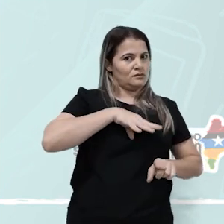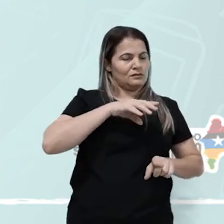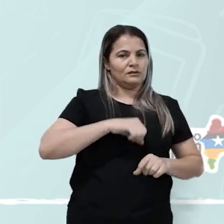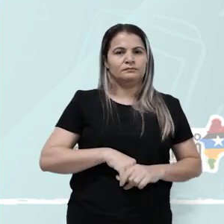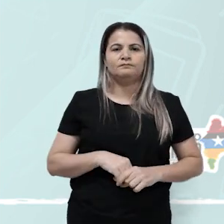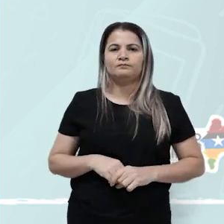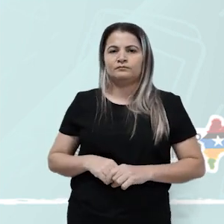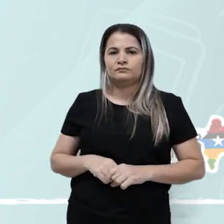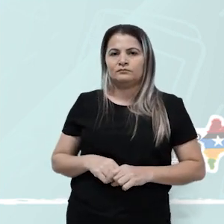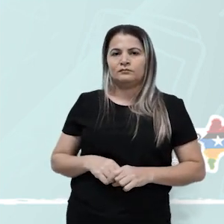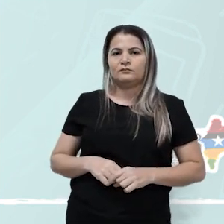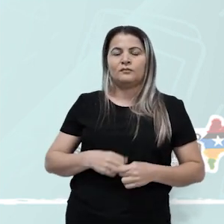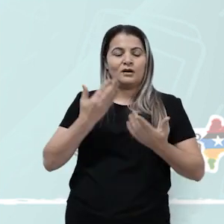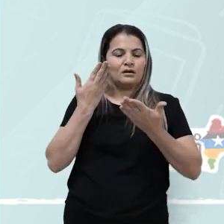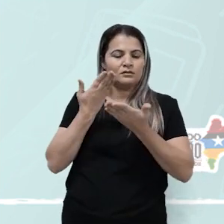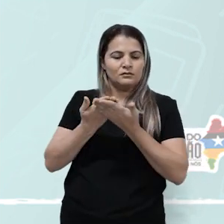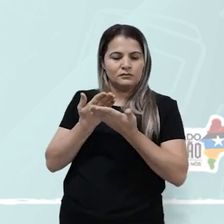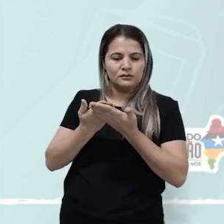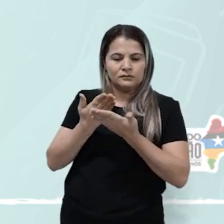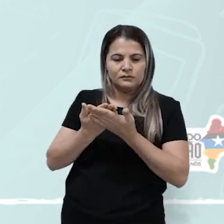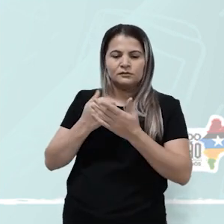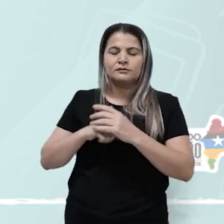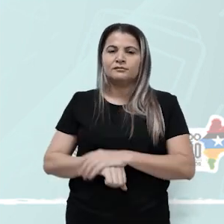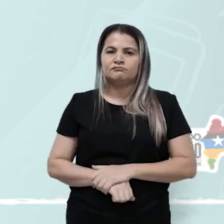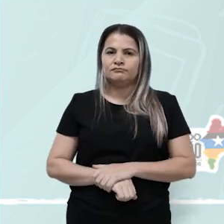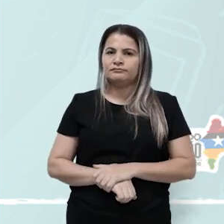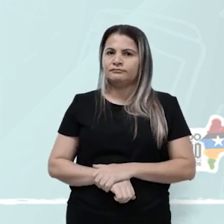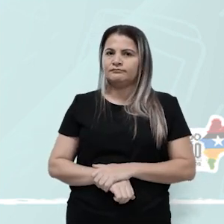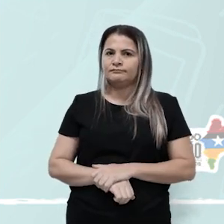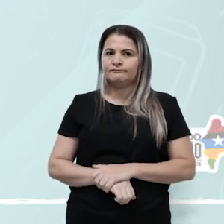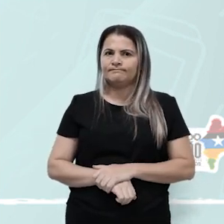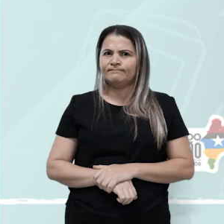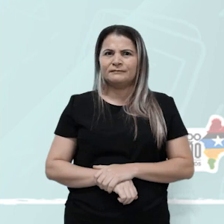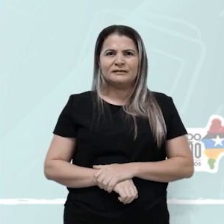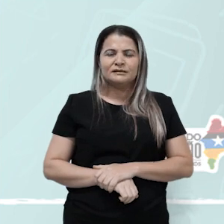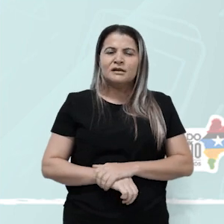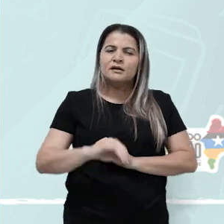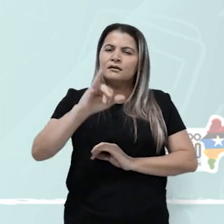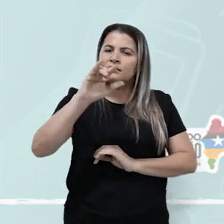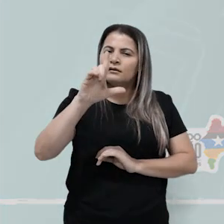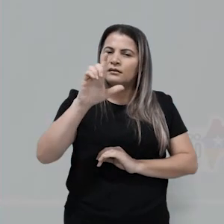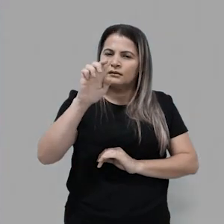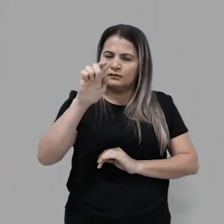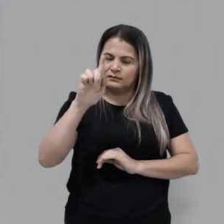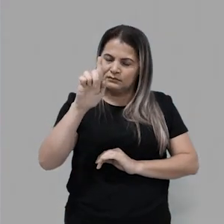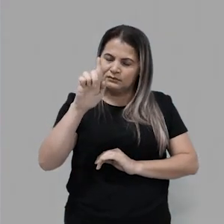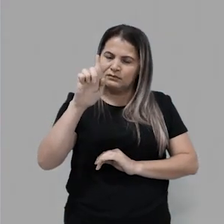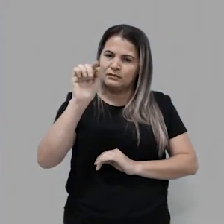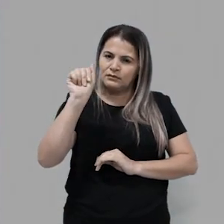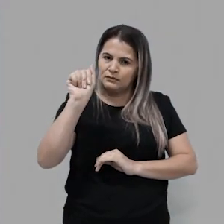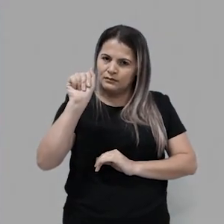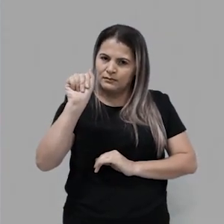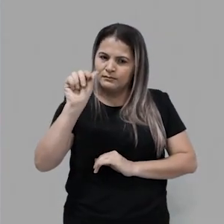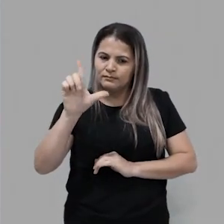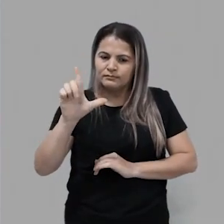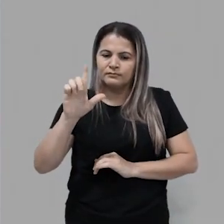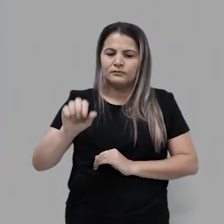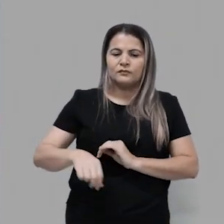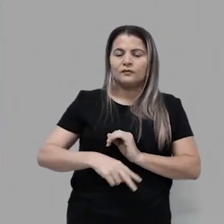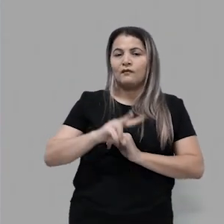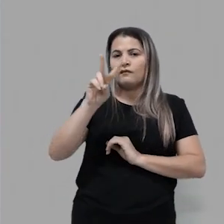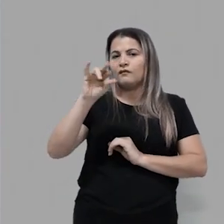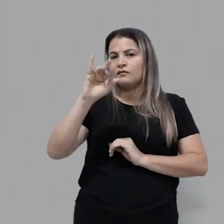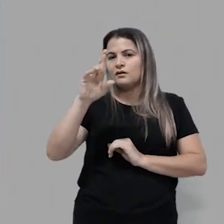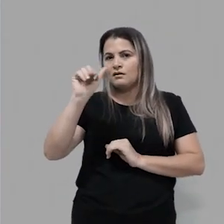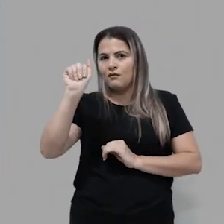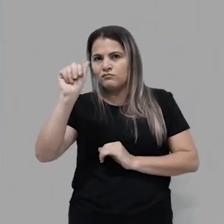Educational, educacional. Illegal, ilegal. Viral, viral.